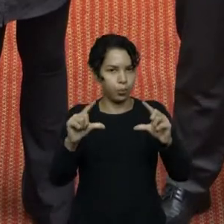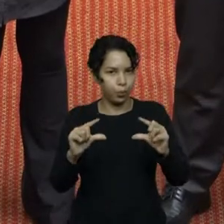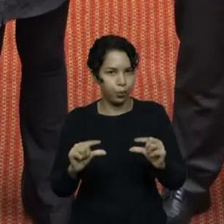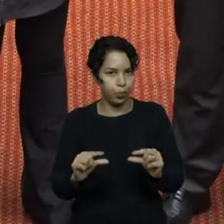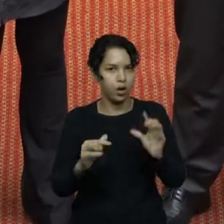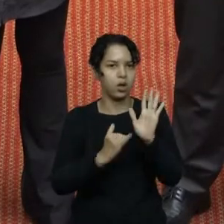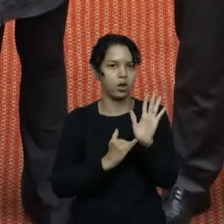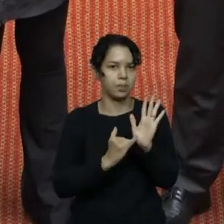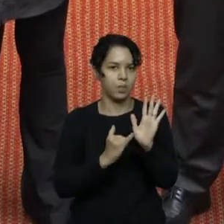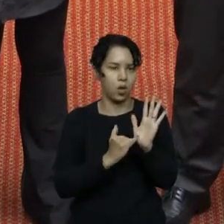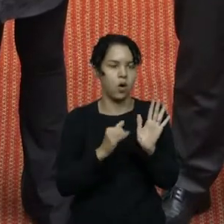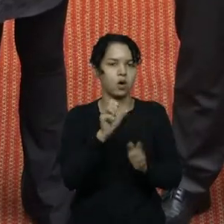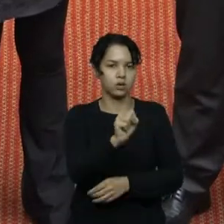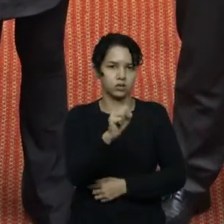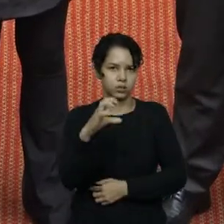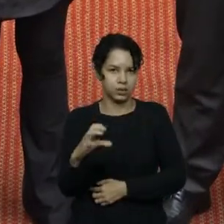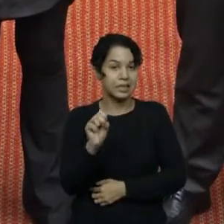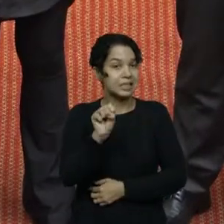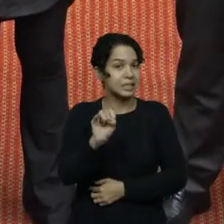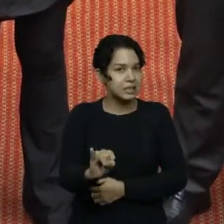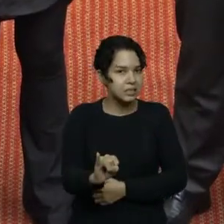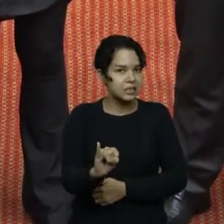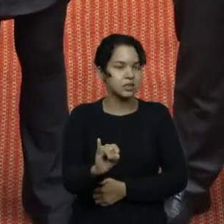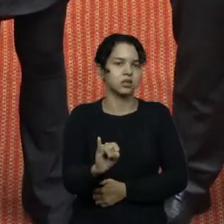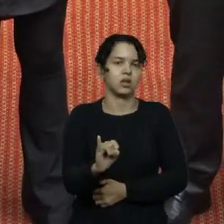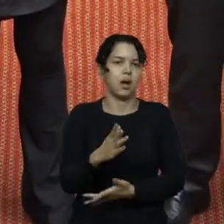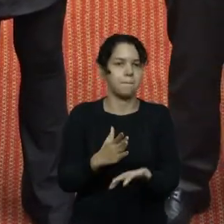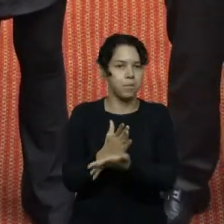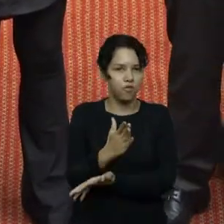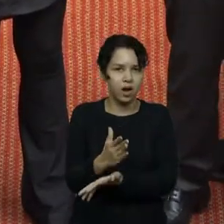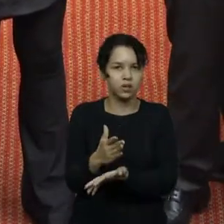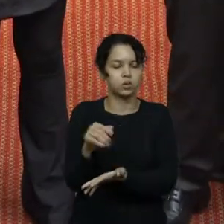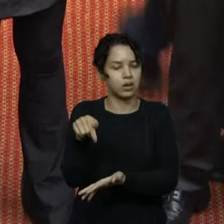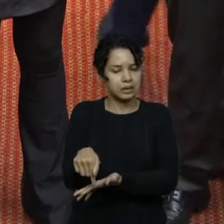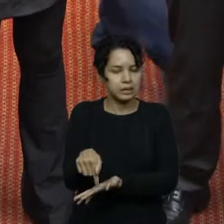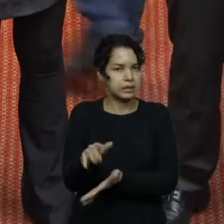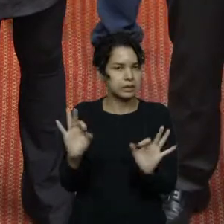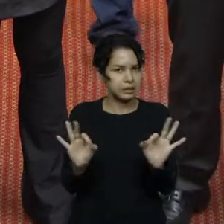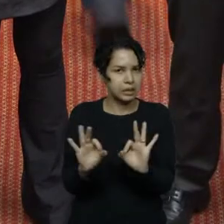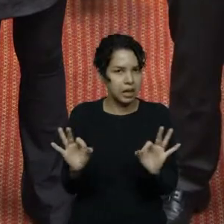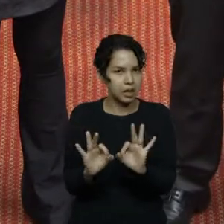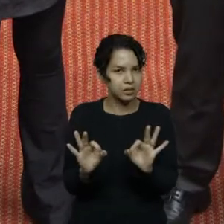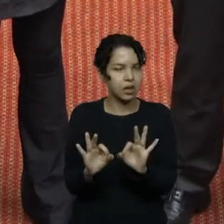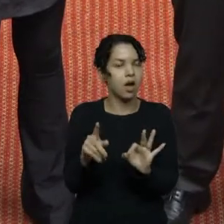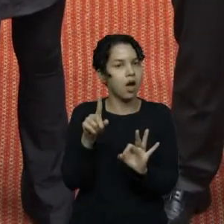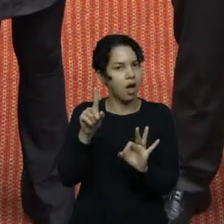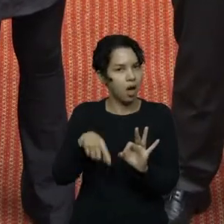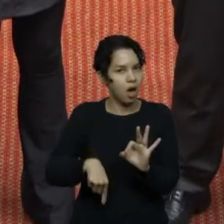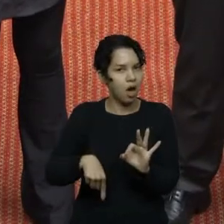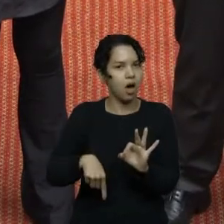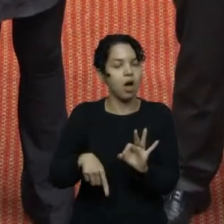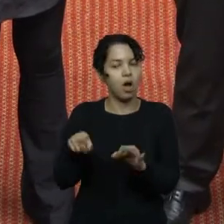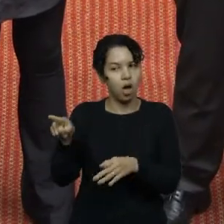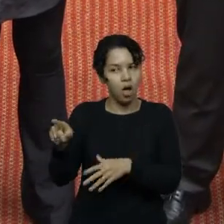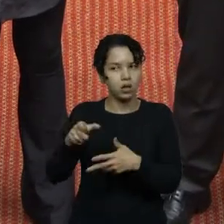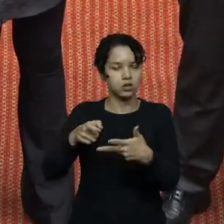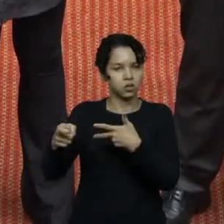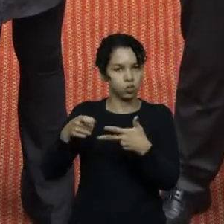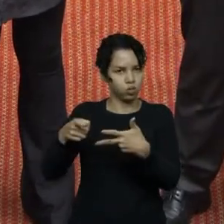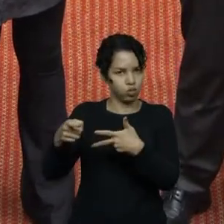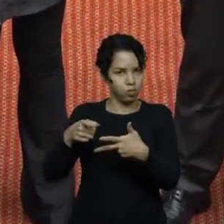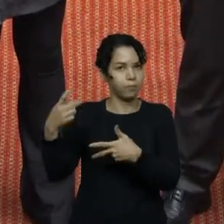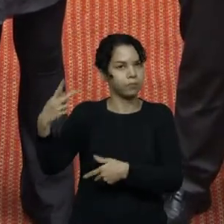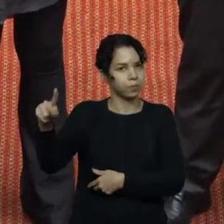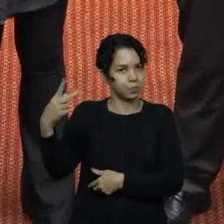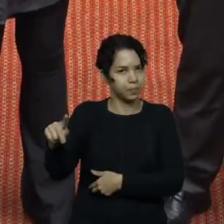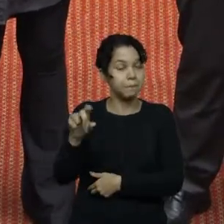impostos Santa Catarina se algo não for aprovado aqui talvez seja de exclusividade do executivo o